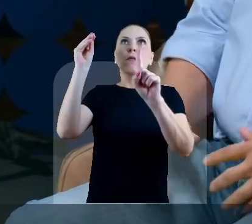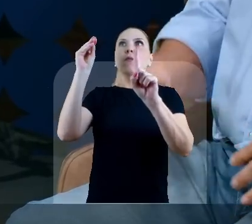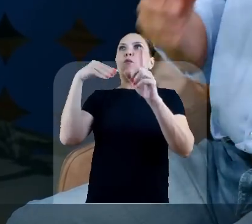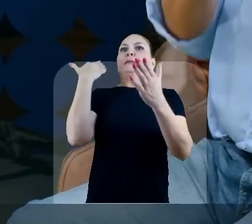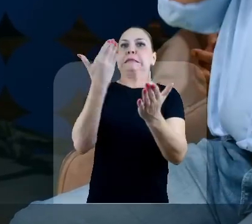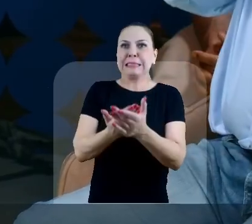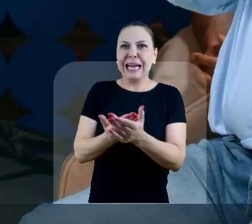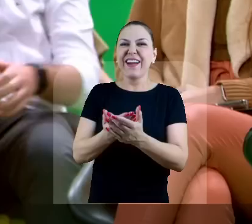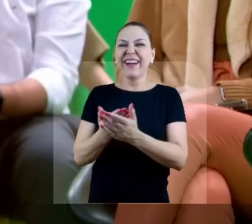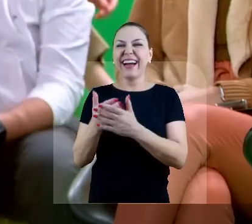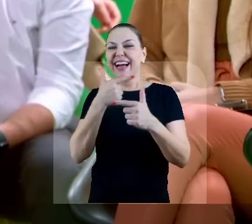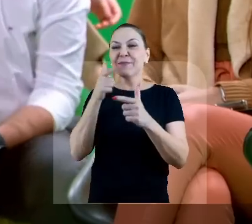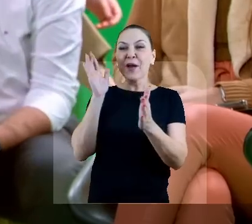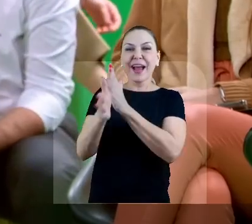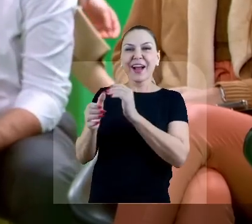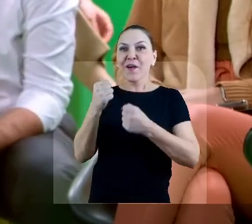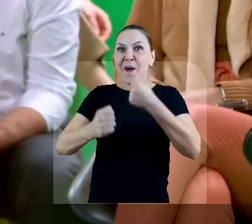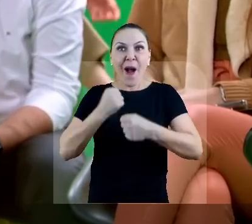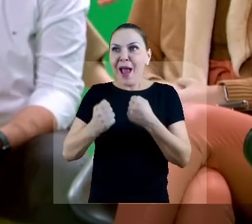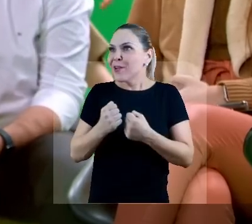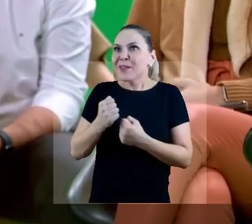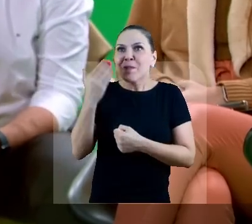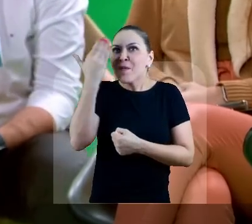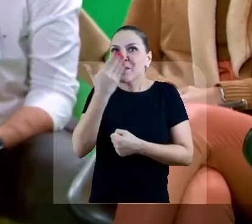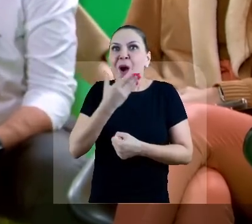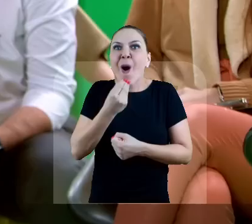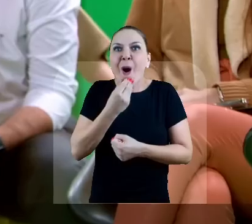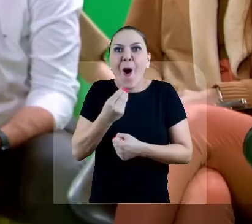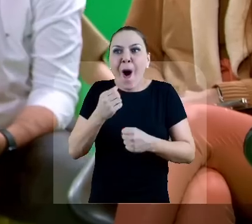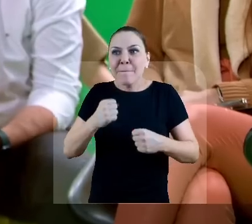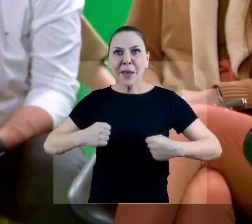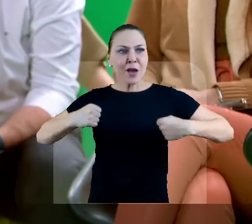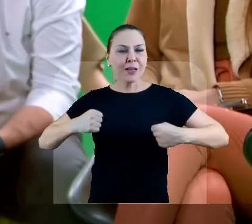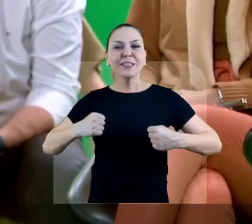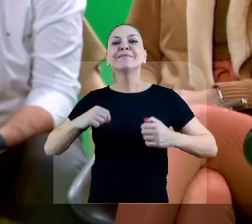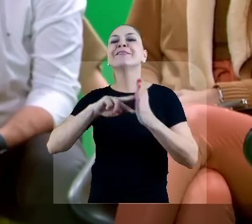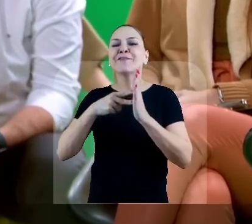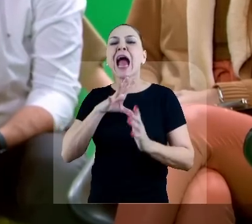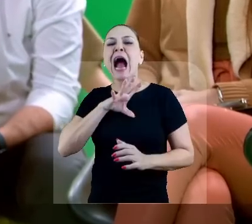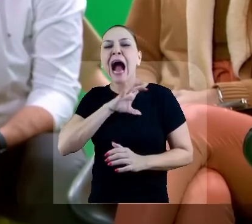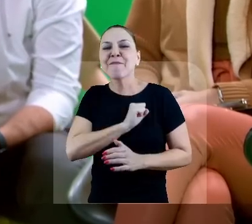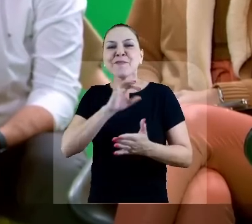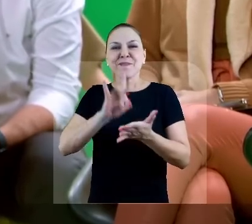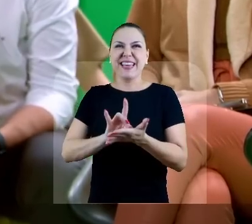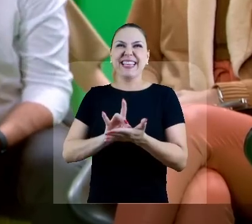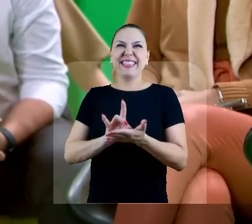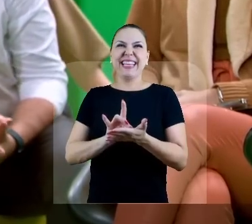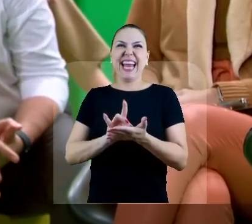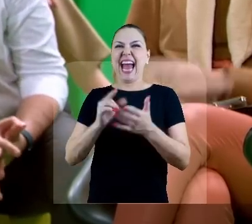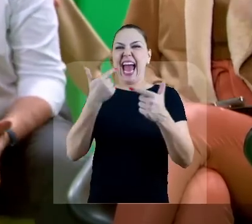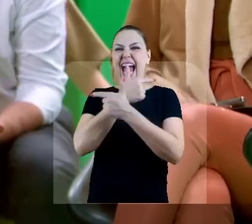quase caiu, quase derrubou o Bolsonaro e saiu correndo. Não deu nem para ver que é um homem. Quer dizer, uma paixão, quer dizer, é um